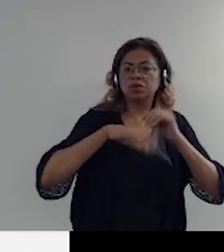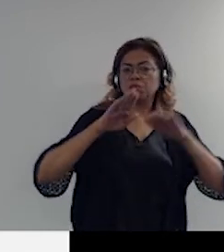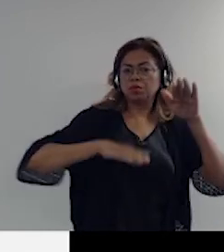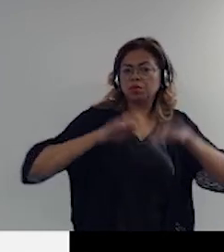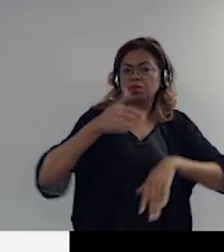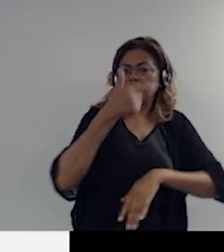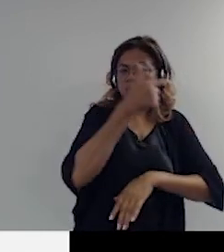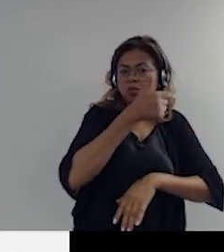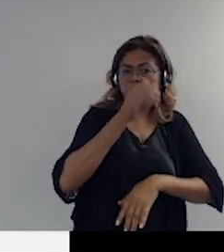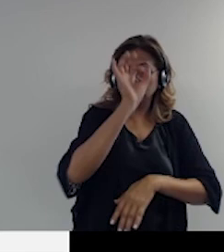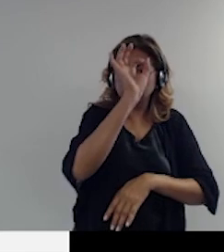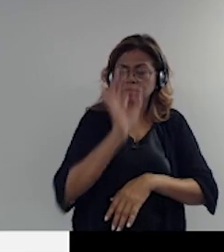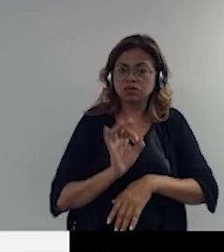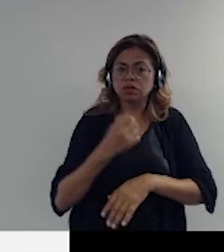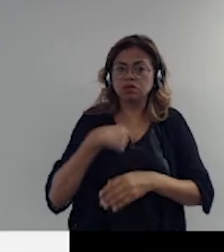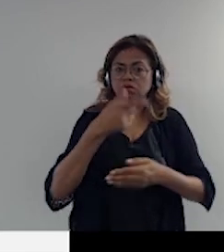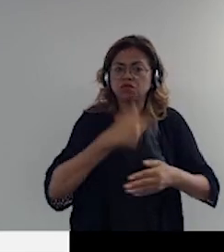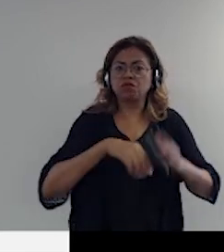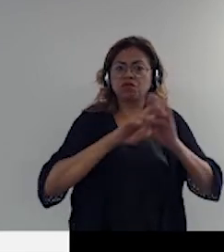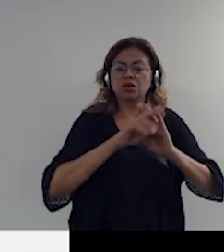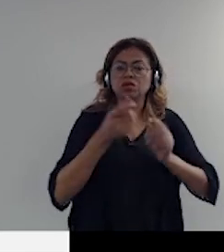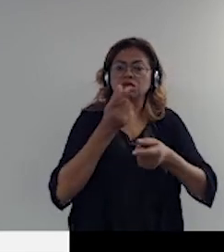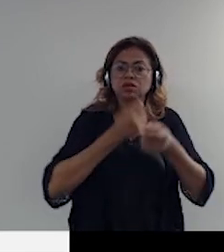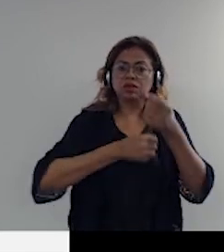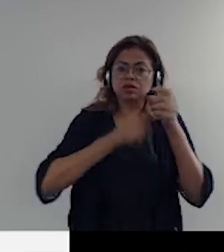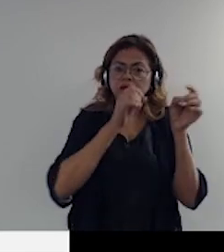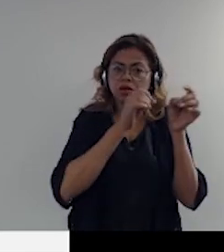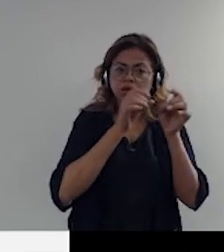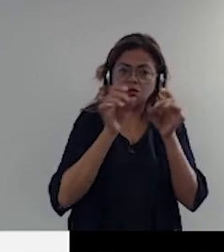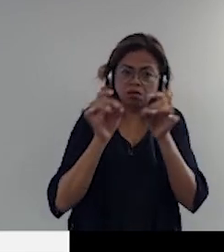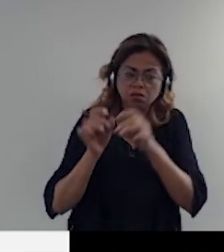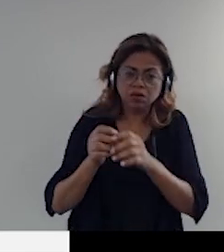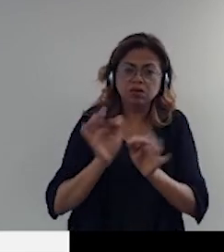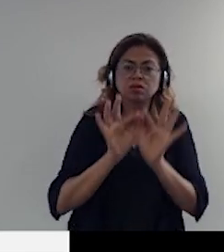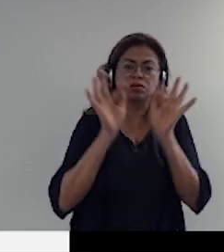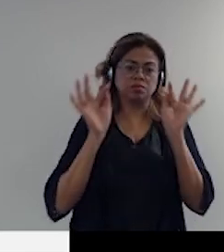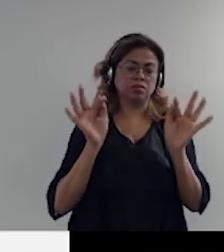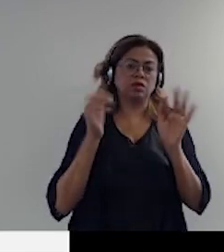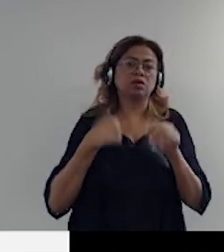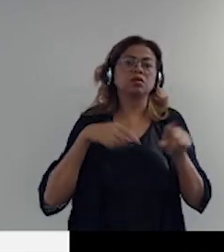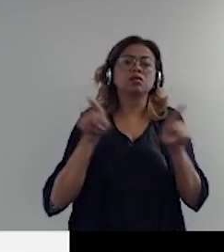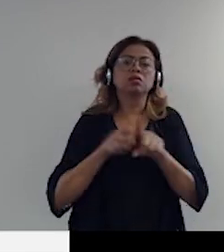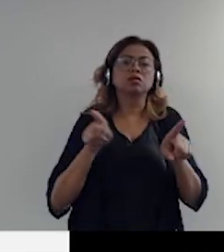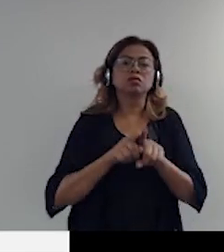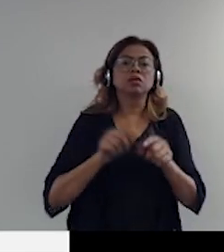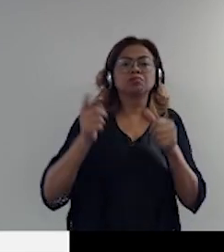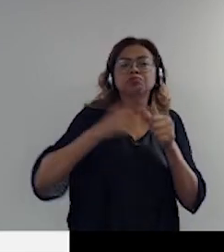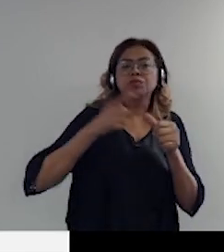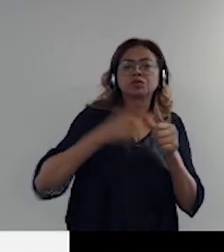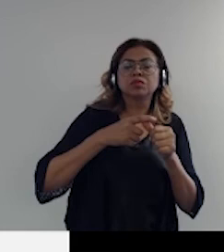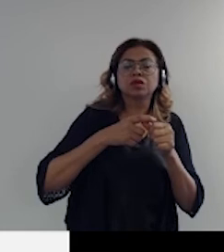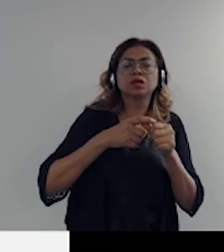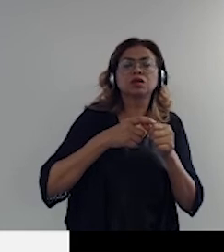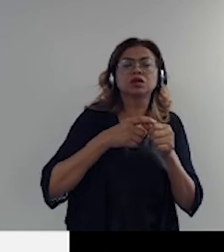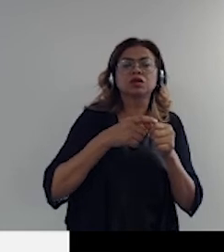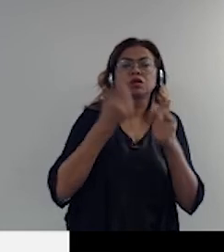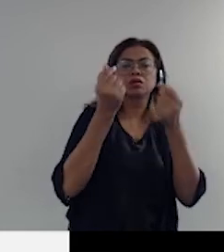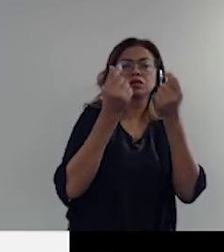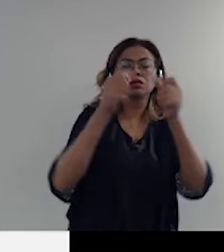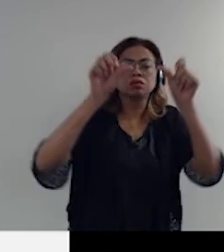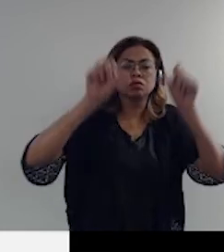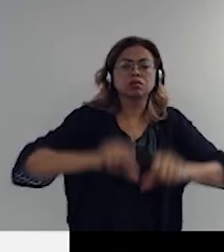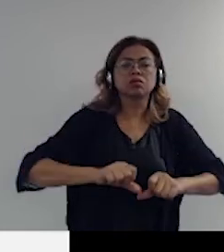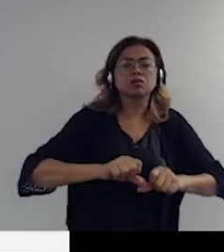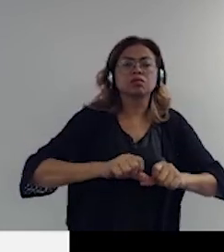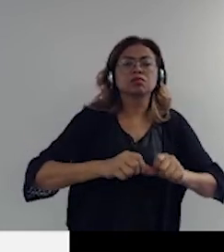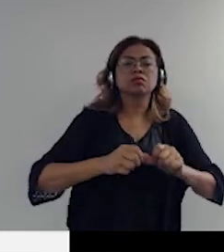2/3 desse número vieram dessa oferta mais simplificada. Então, também é a primeira crise em que o mercado de capitais